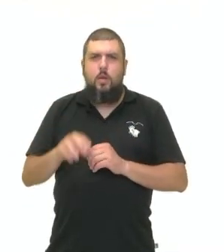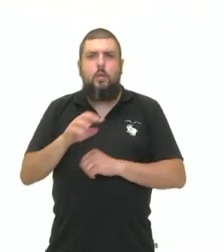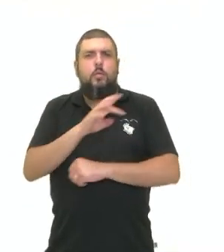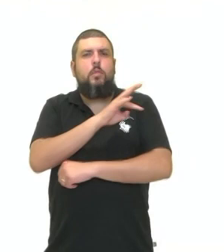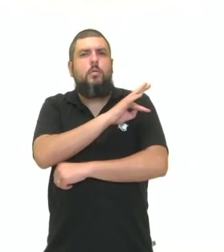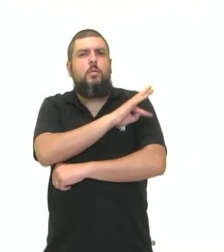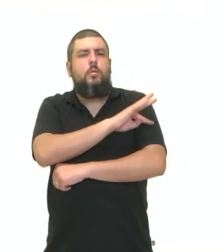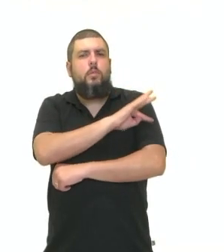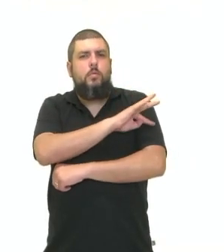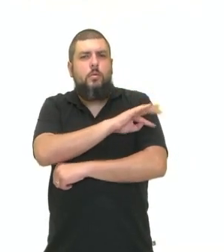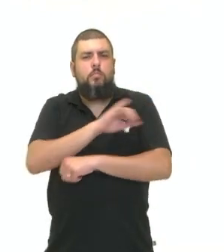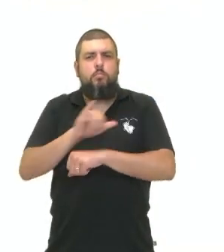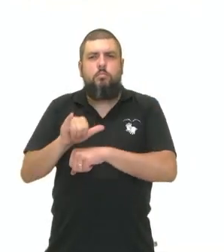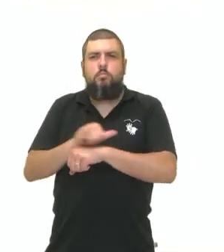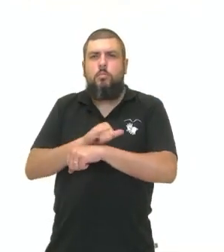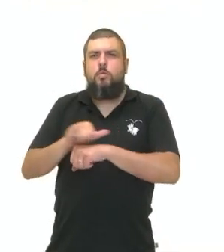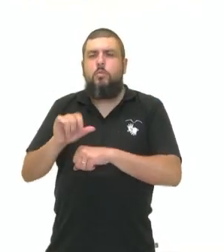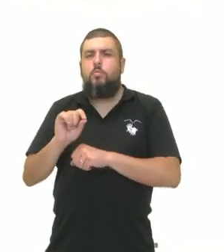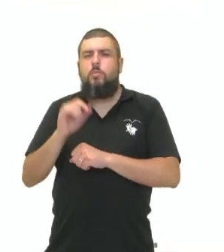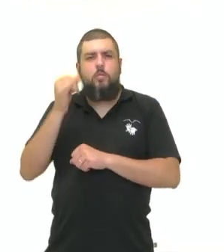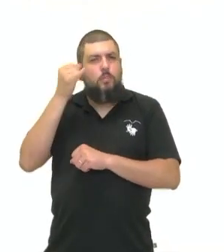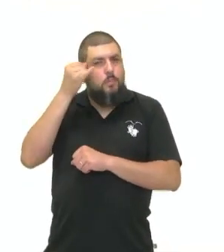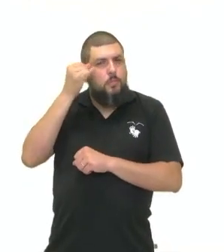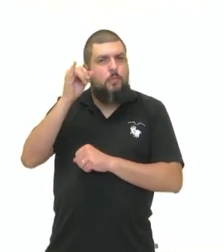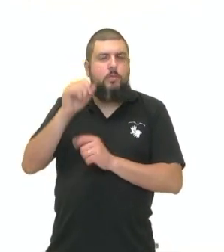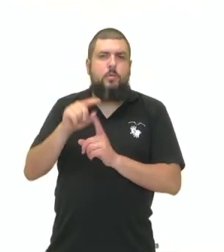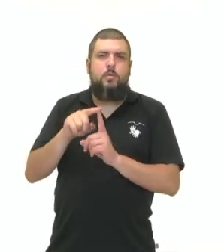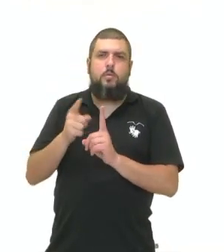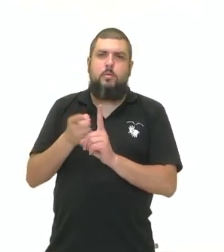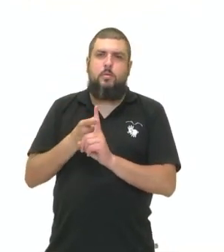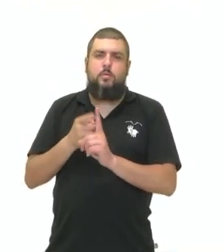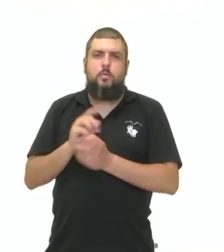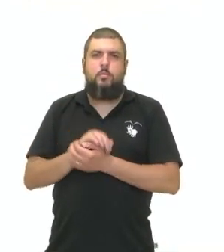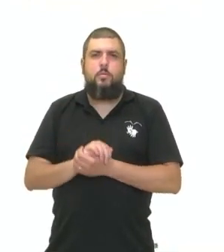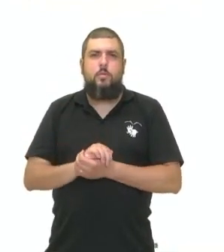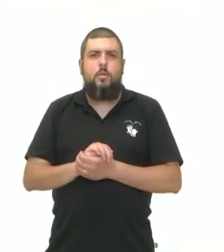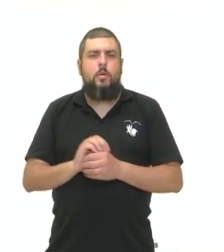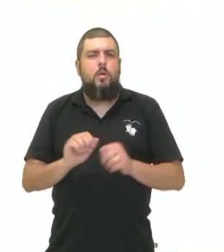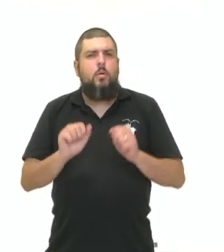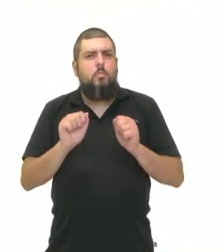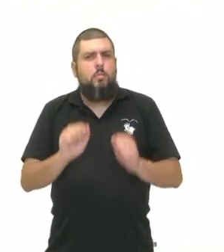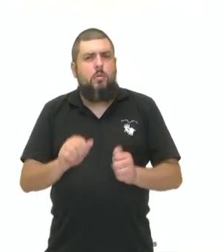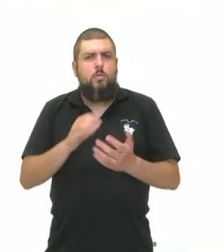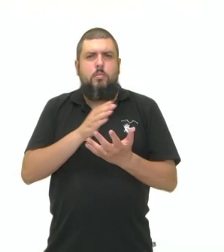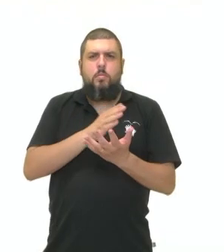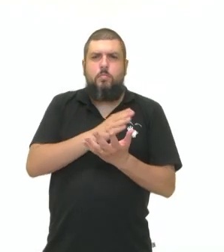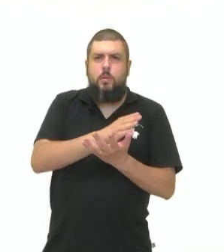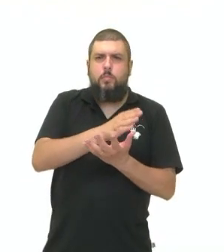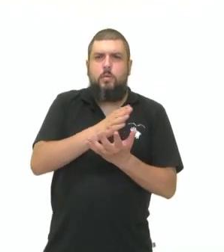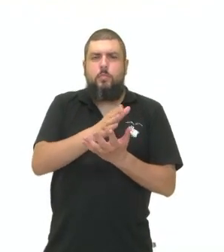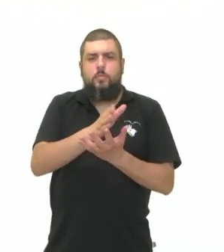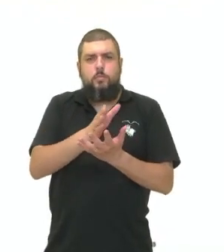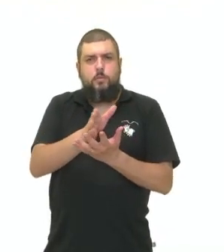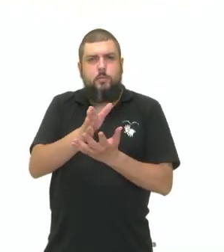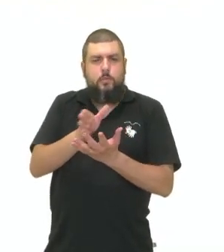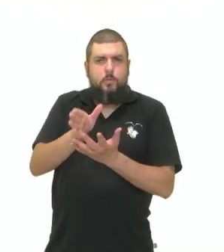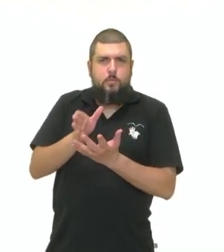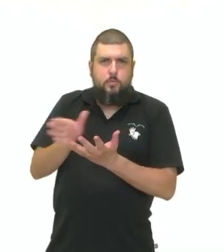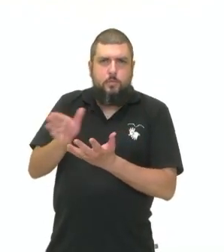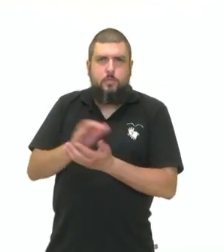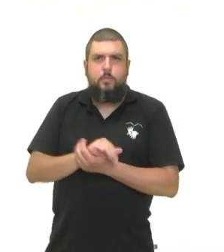quê? Para evitar a gravidez. E ele pode ser em diferentes etapas do processo